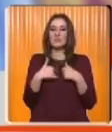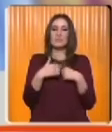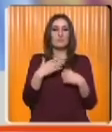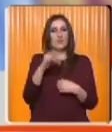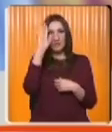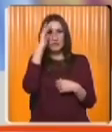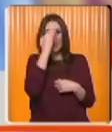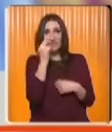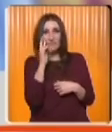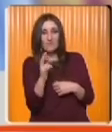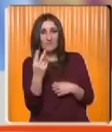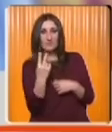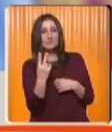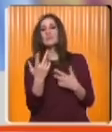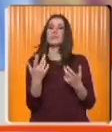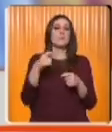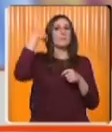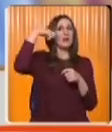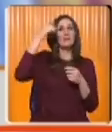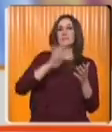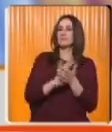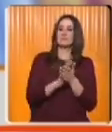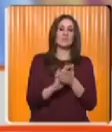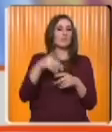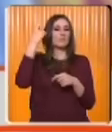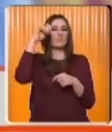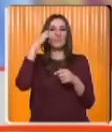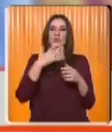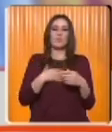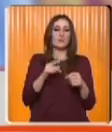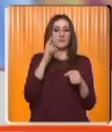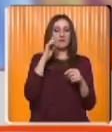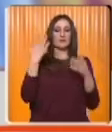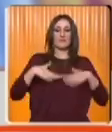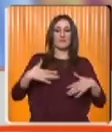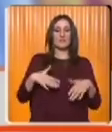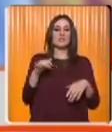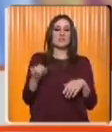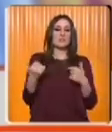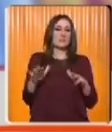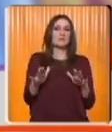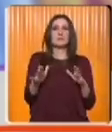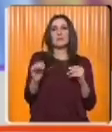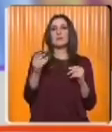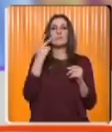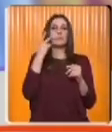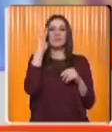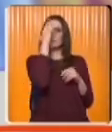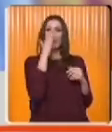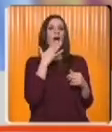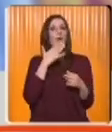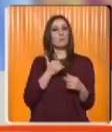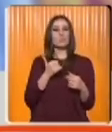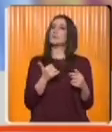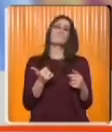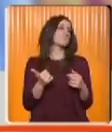ver aos pés. Eu não me maquilho, não gosto de pintada, arranjo, mas não é aquela coisa de chegar ao espelho, gosto